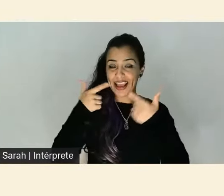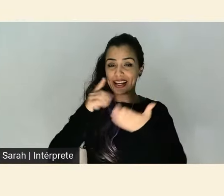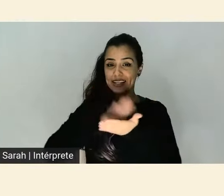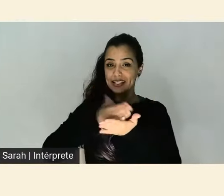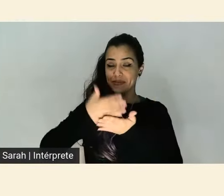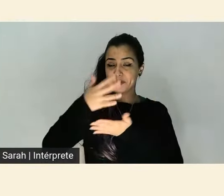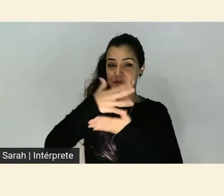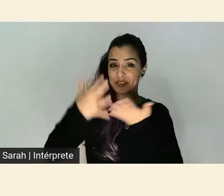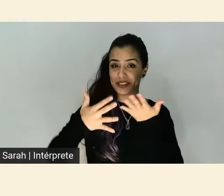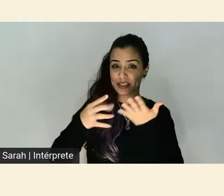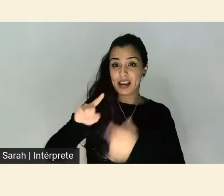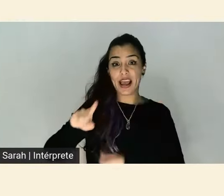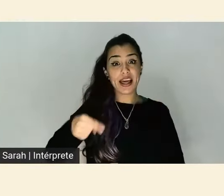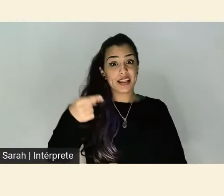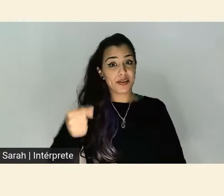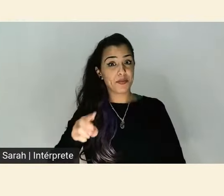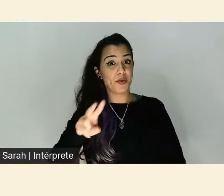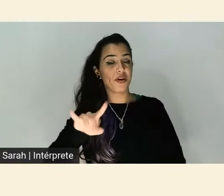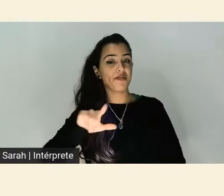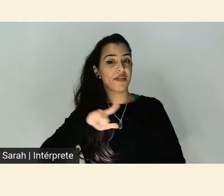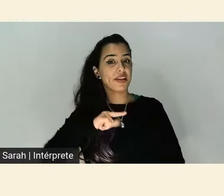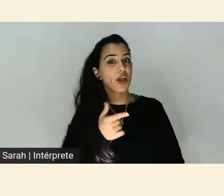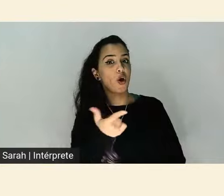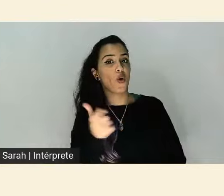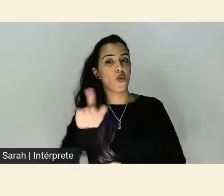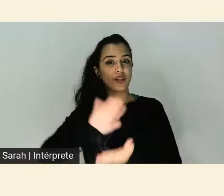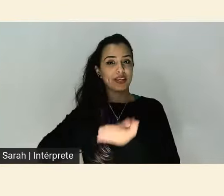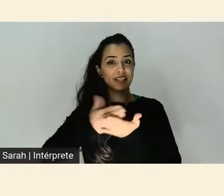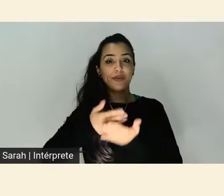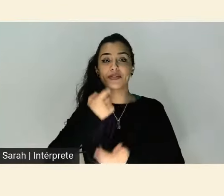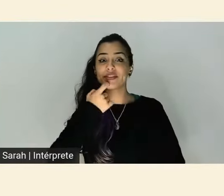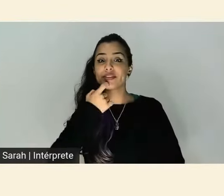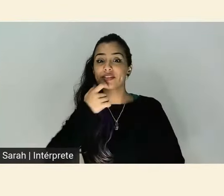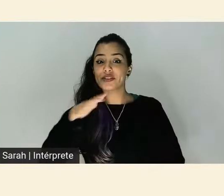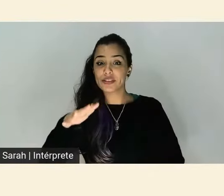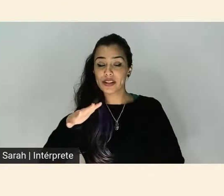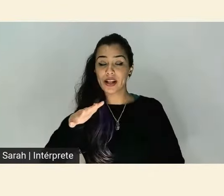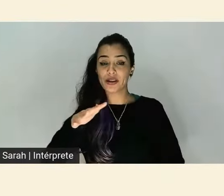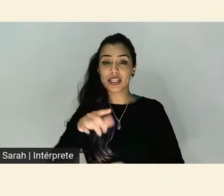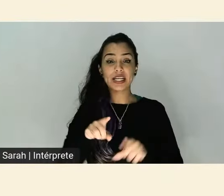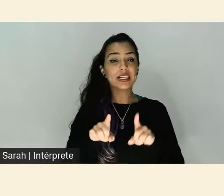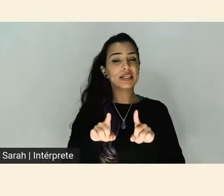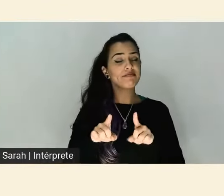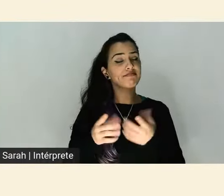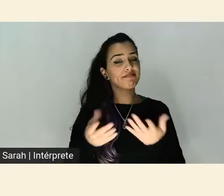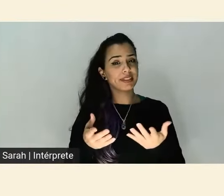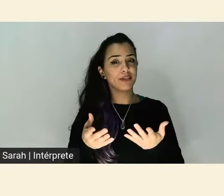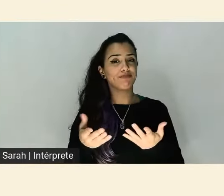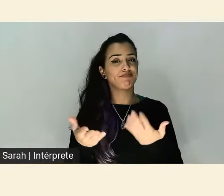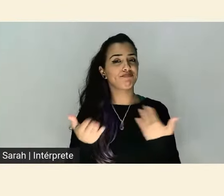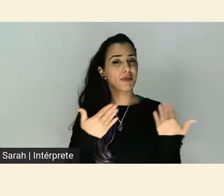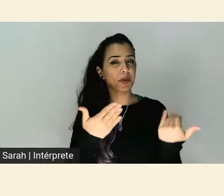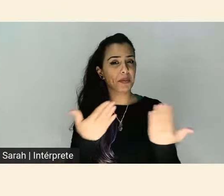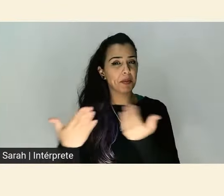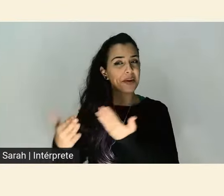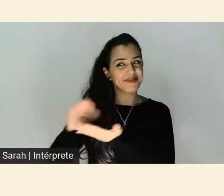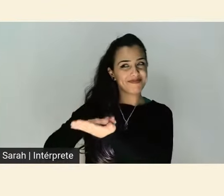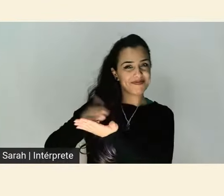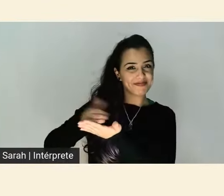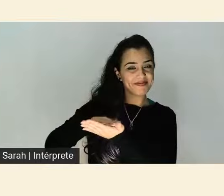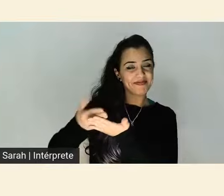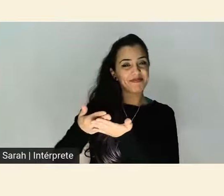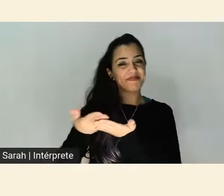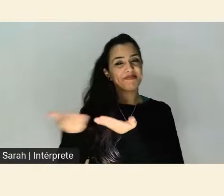aqui também a Cláudia, e vamos aqui estar juntos essa noite ao longo